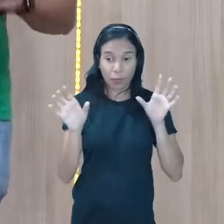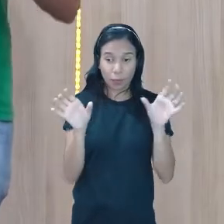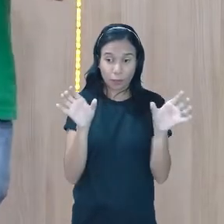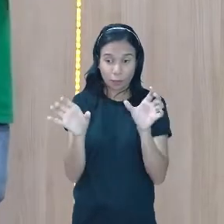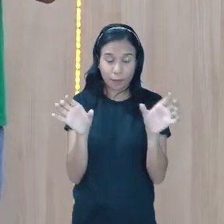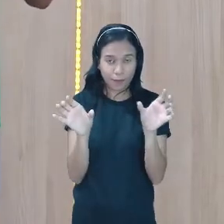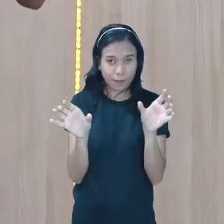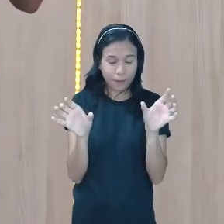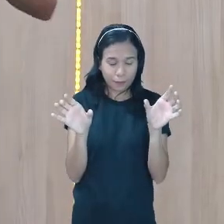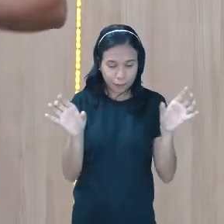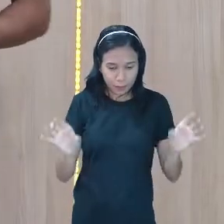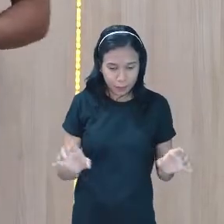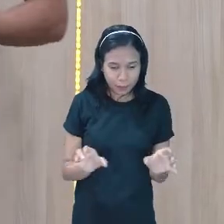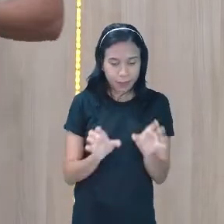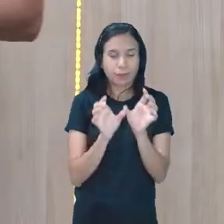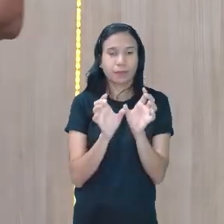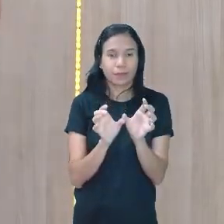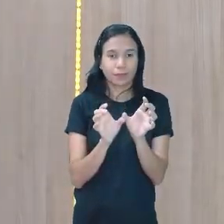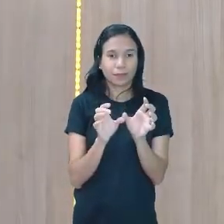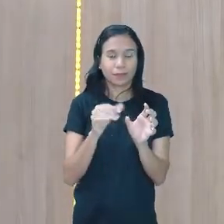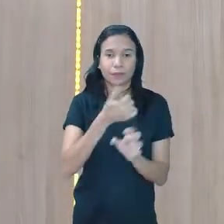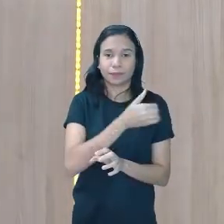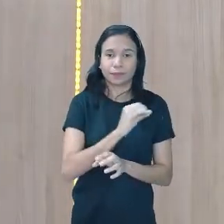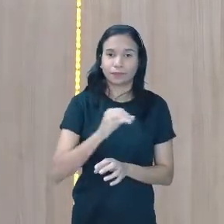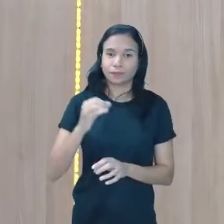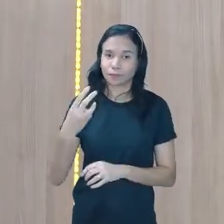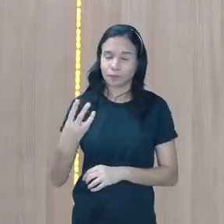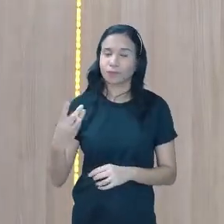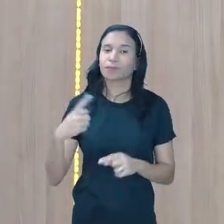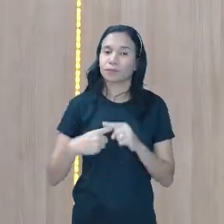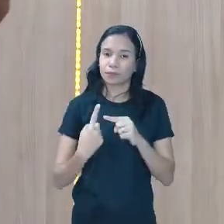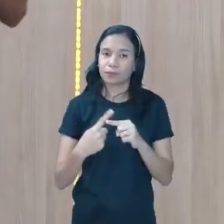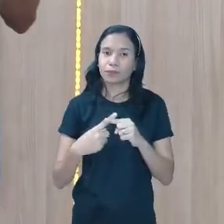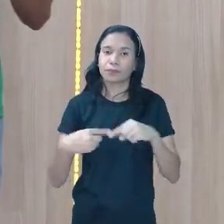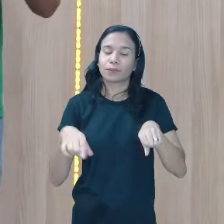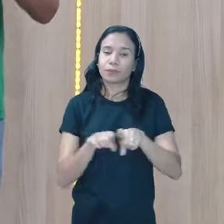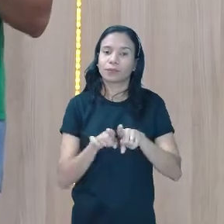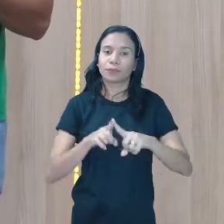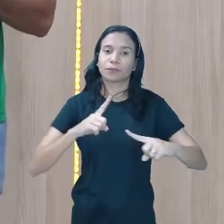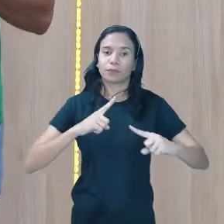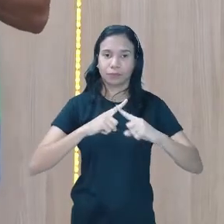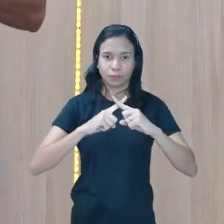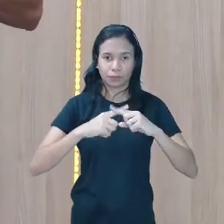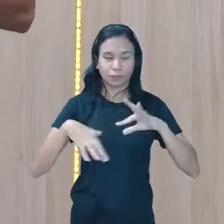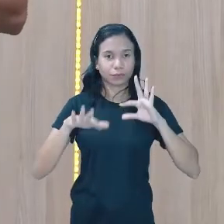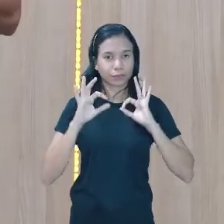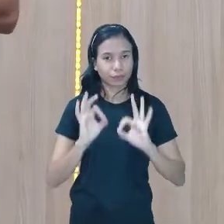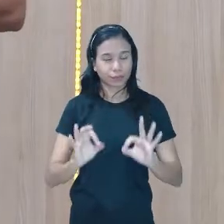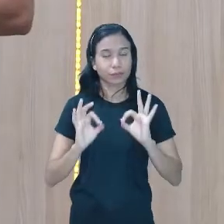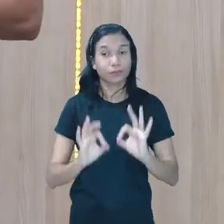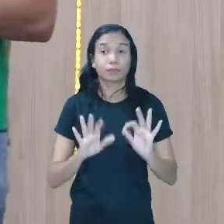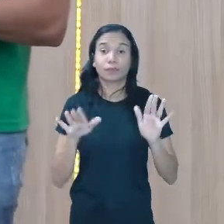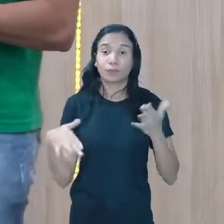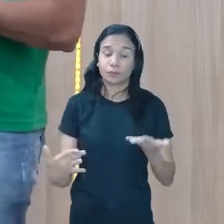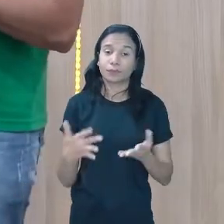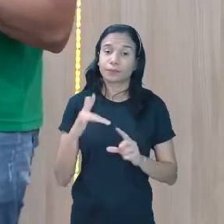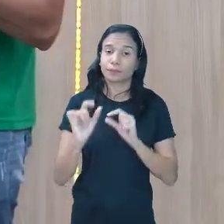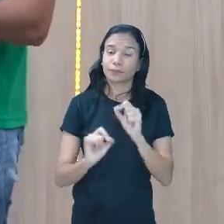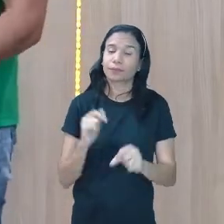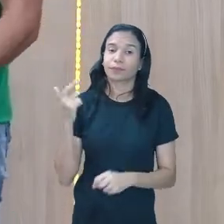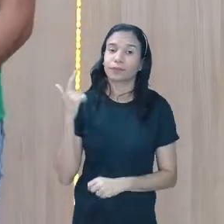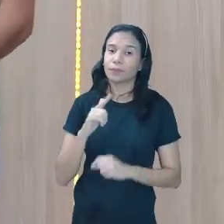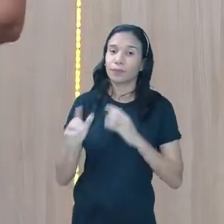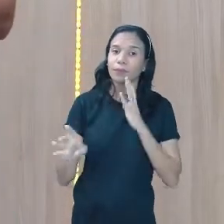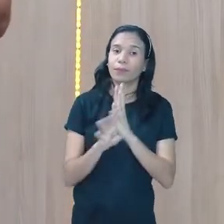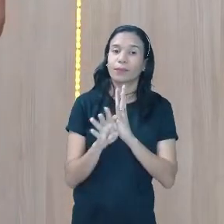números que estão nos meios, que é o 10 e o 3, eles também serão multiplicados, certo? Então, por isso que